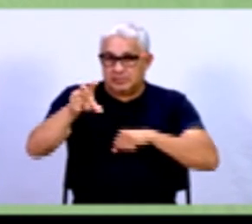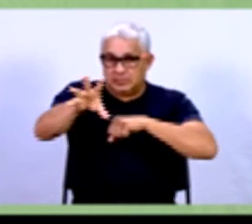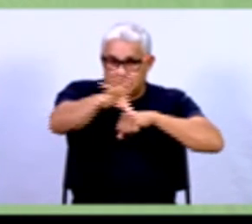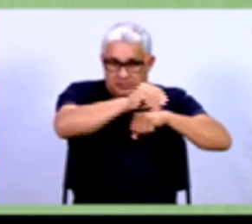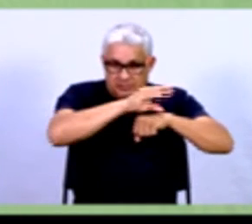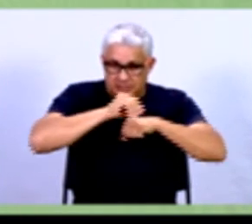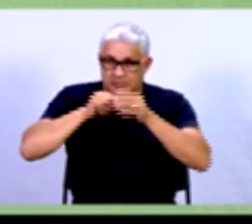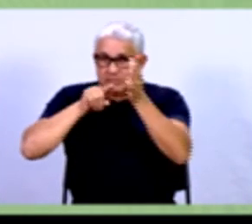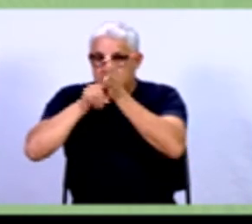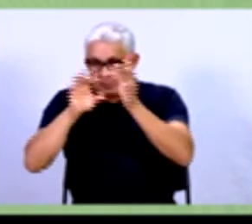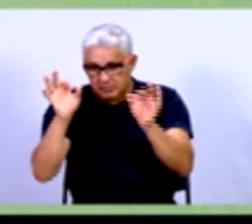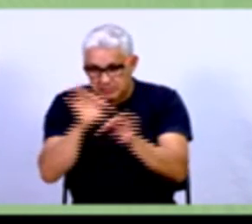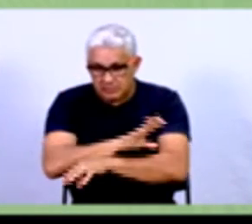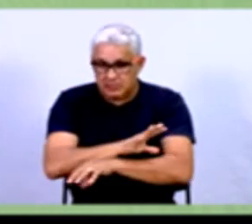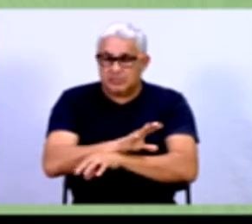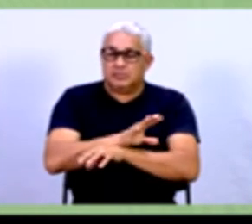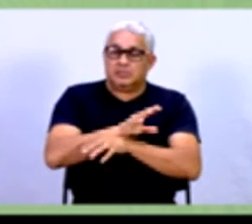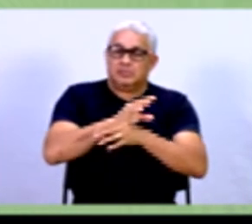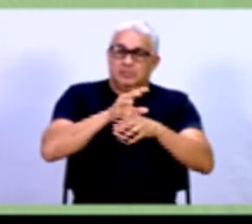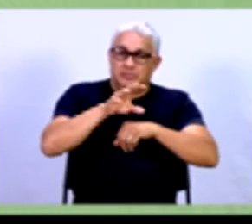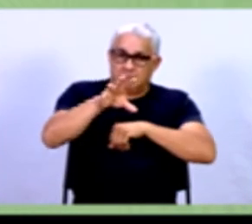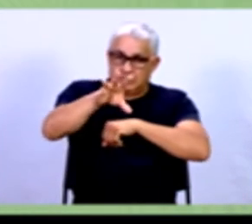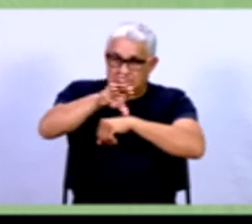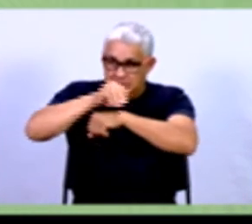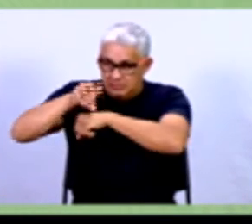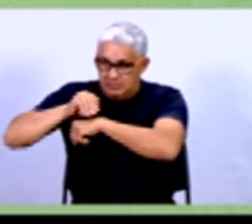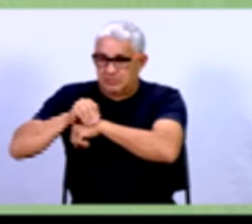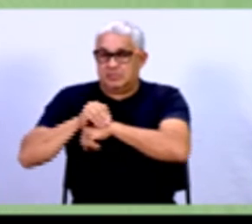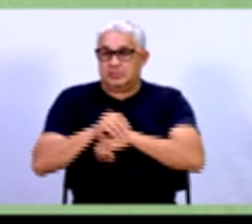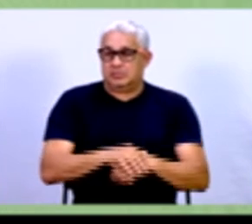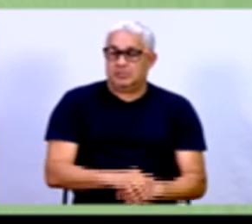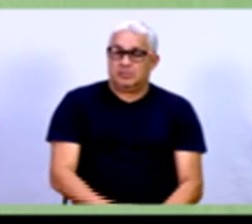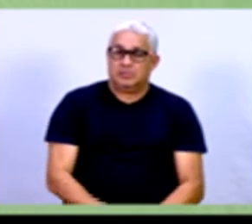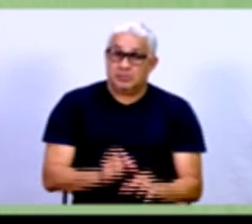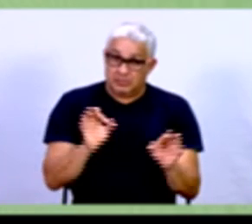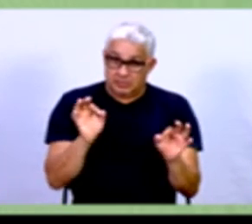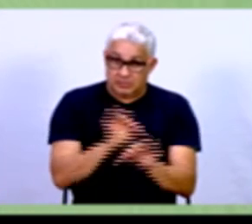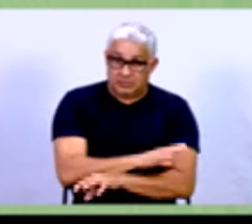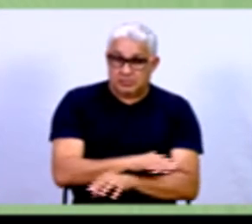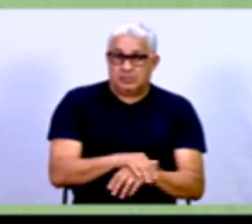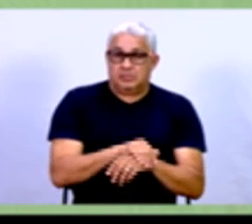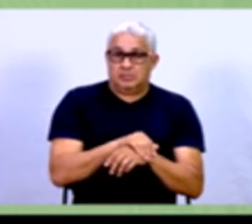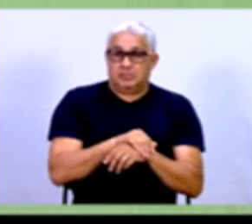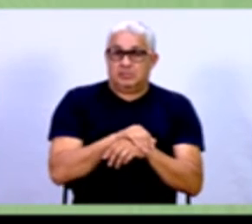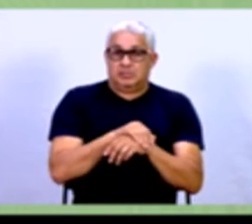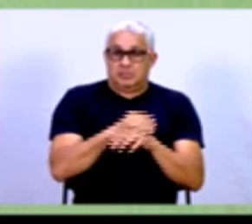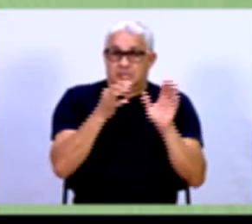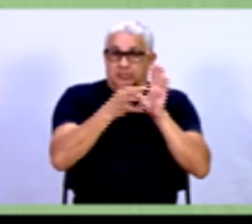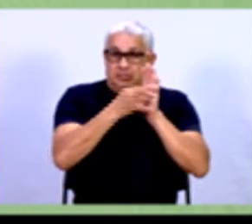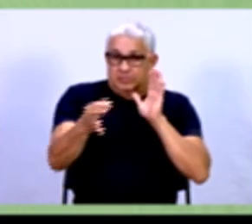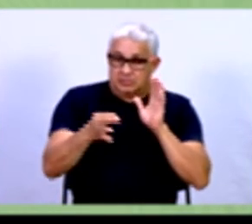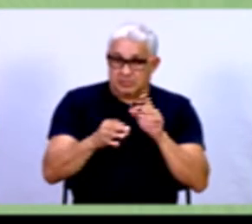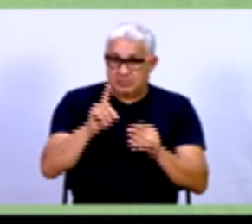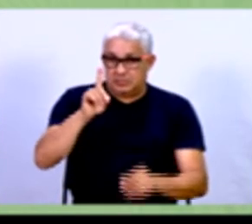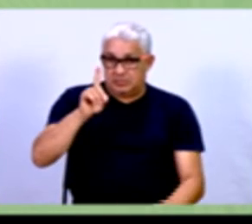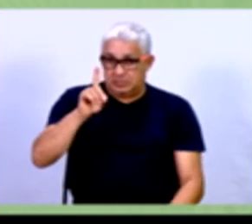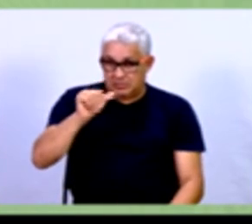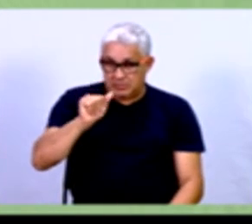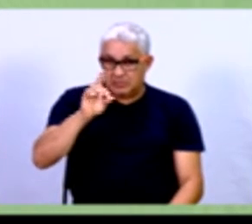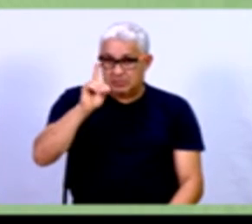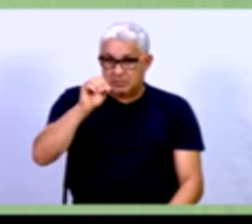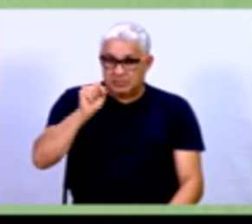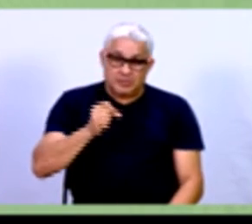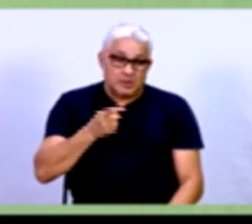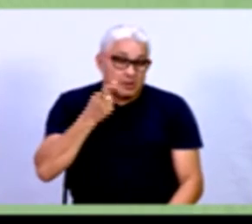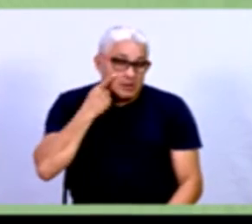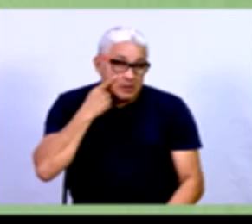o questionário, a gente vai para a nossa coleta de dados. Coletou os dados, nós vamos para críticas de dados, que nada mais é da gente ver se